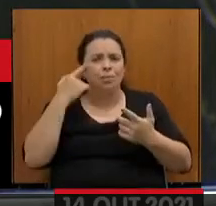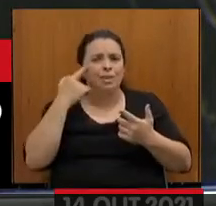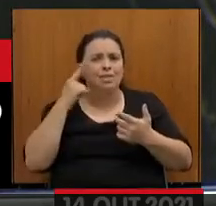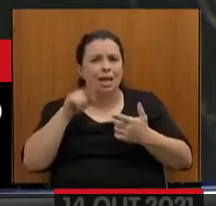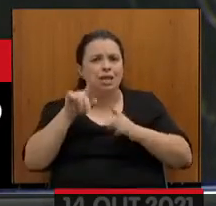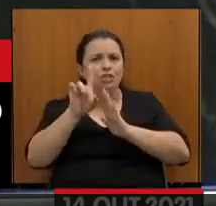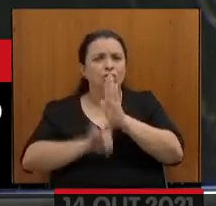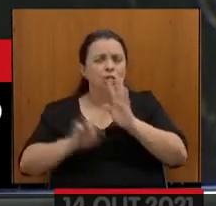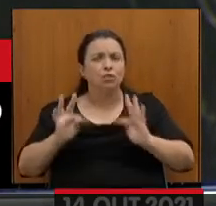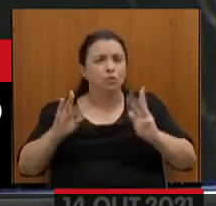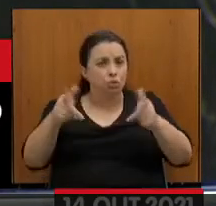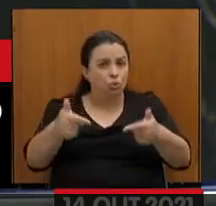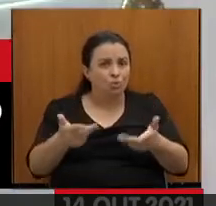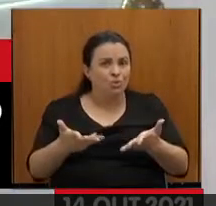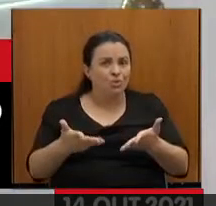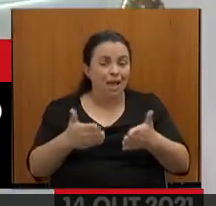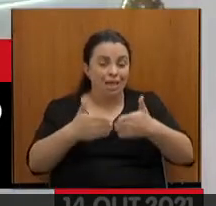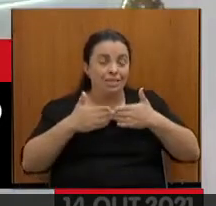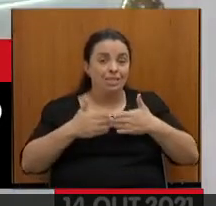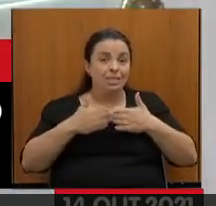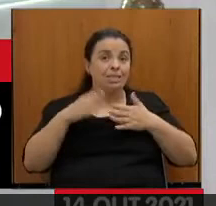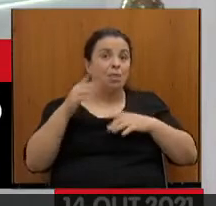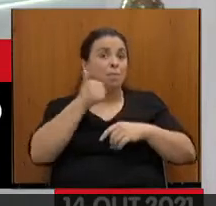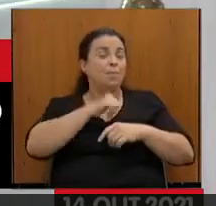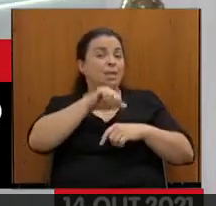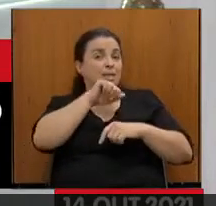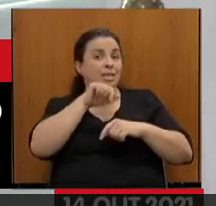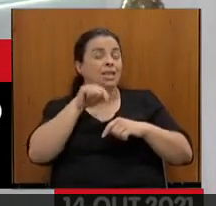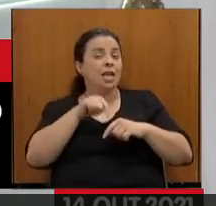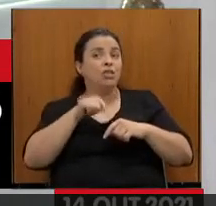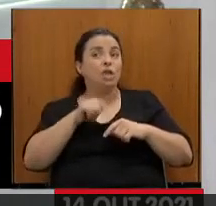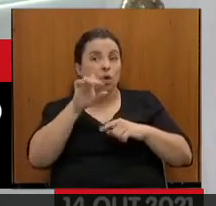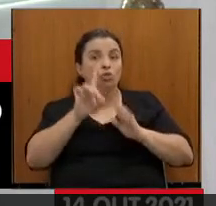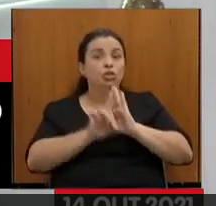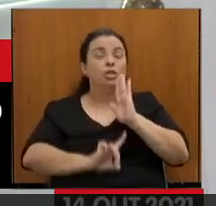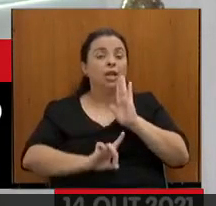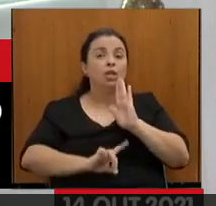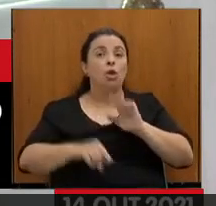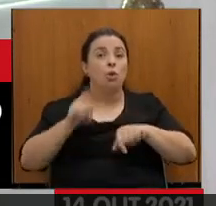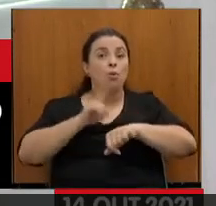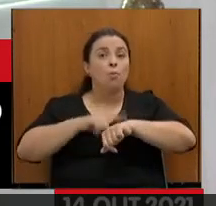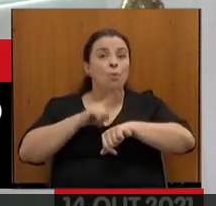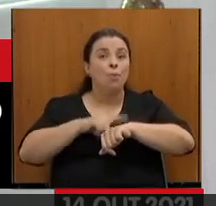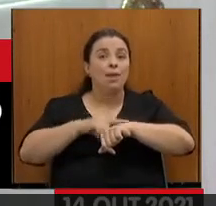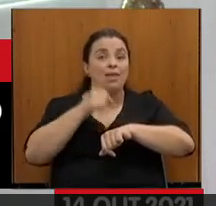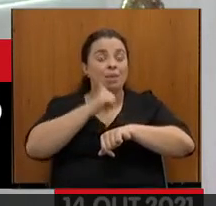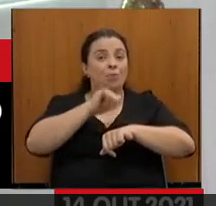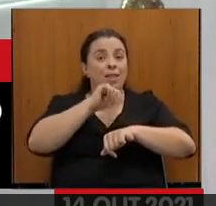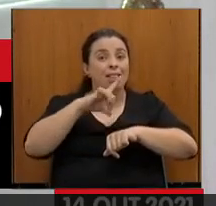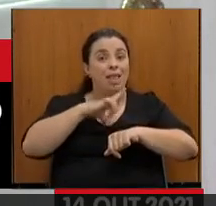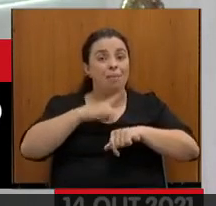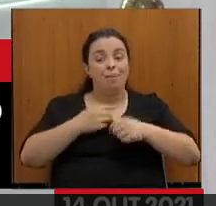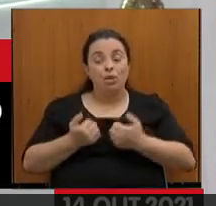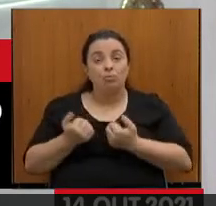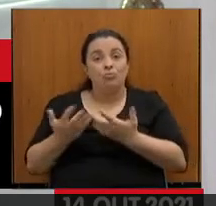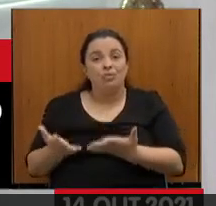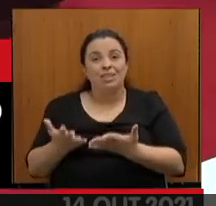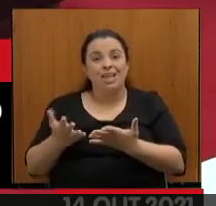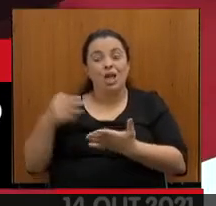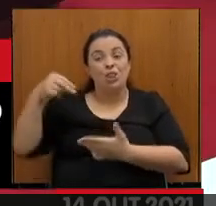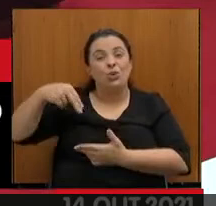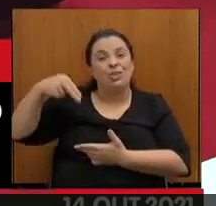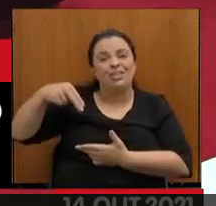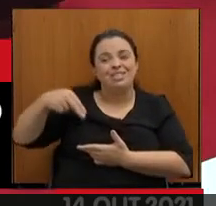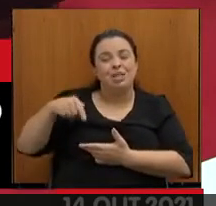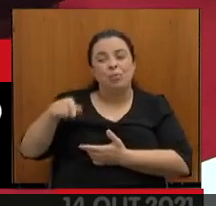estamos falando aqui que a licença maternidade é o direito e o momento que a mulher tem de nutrir uma nova vida e de se recuperar de um processo que